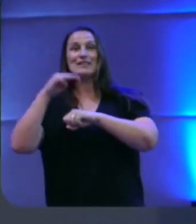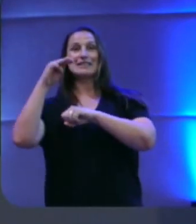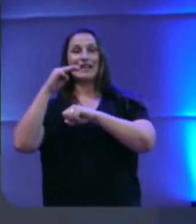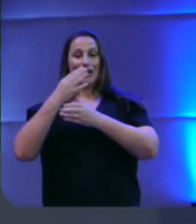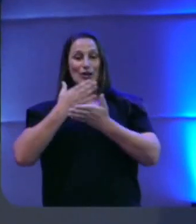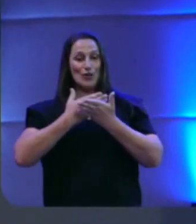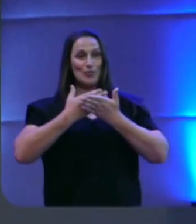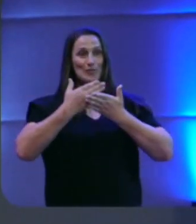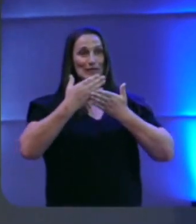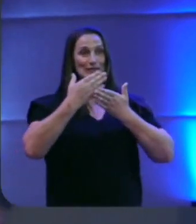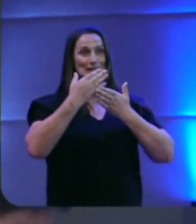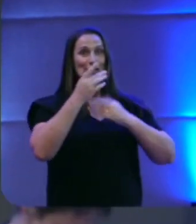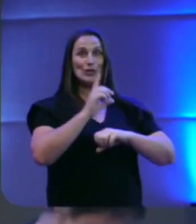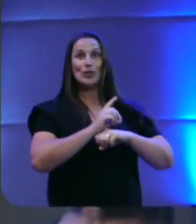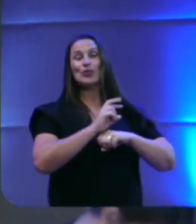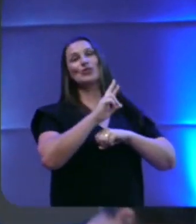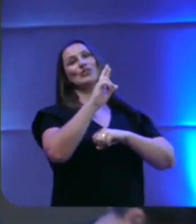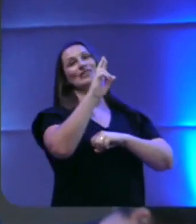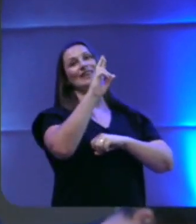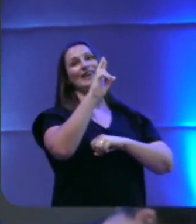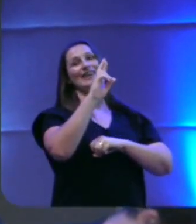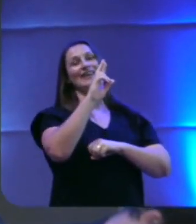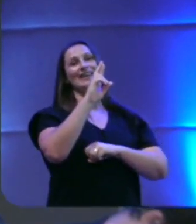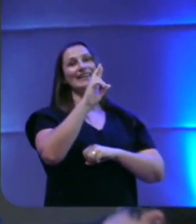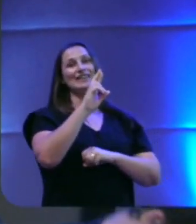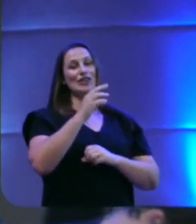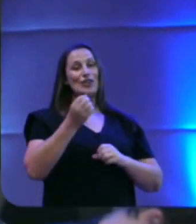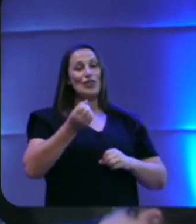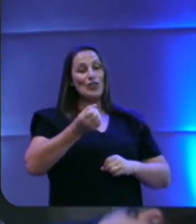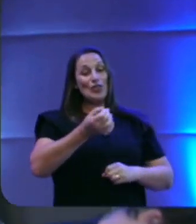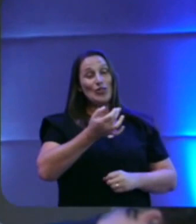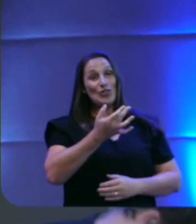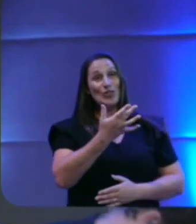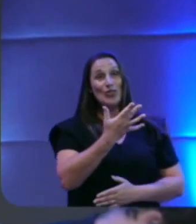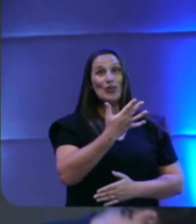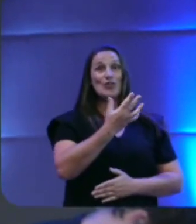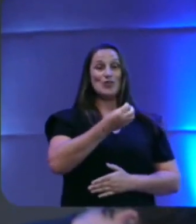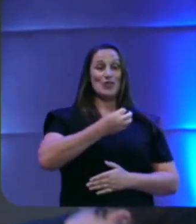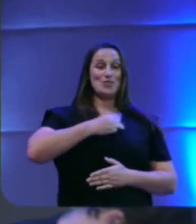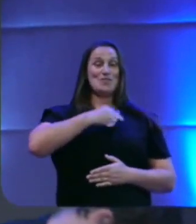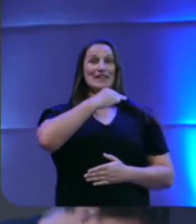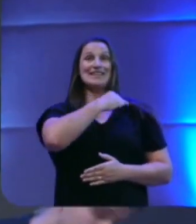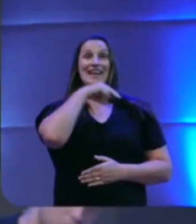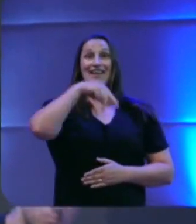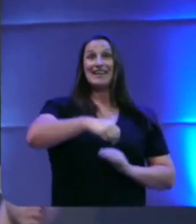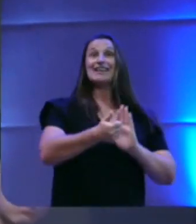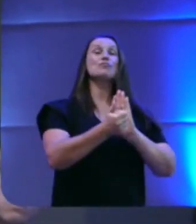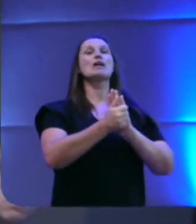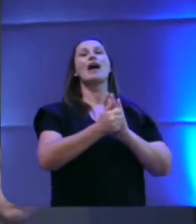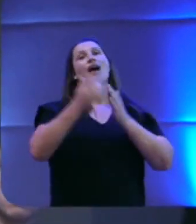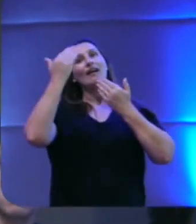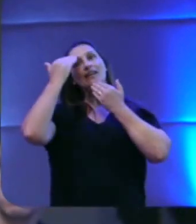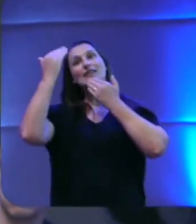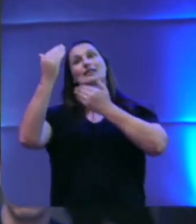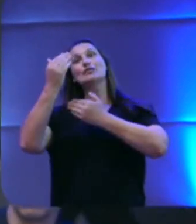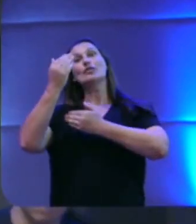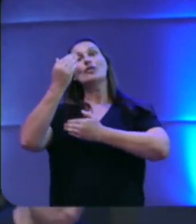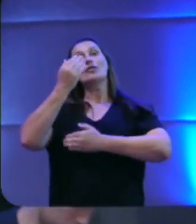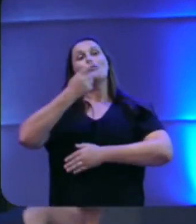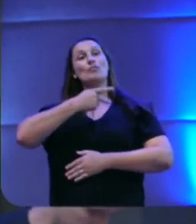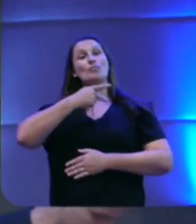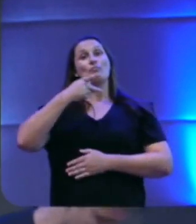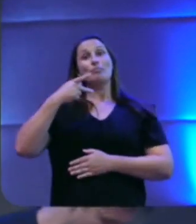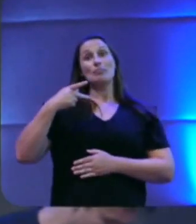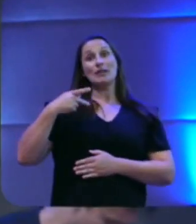volta, no finalzinho do ano chegamos para um novo ciclo de vida e ministério na nossa igreja. E eu agradeço ao pastor Pascoal pela oportunidade, o